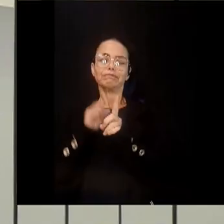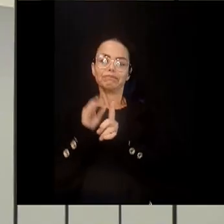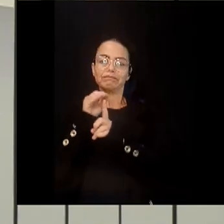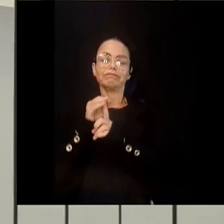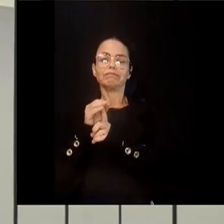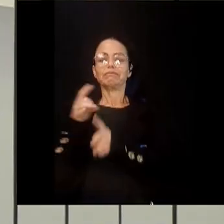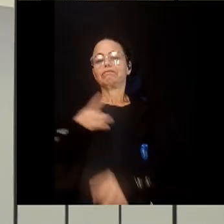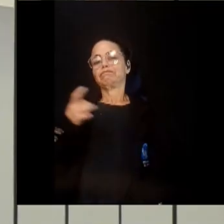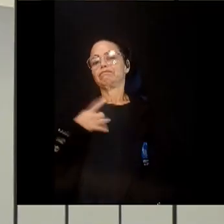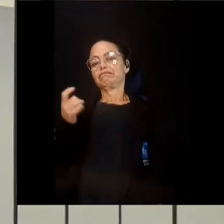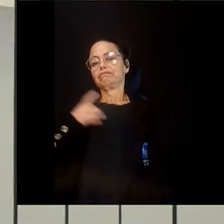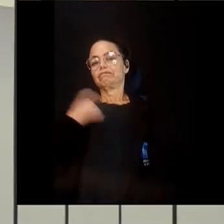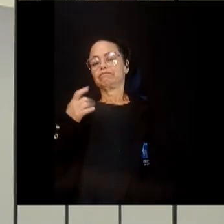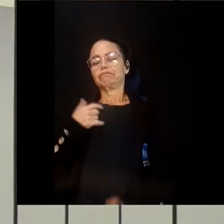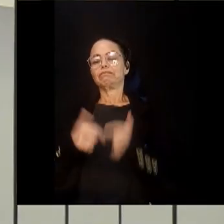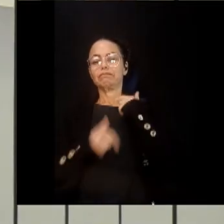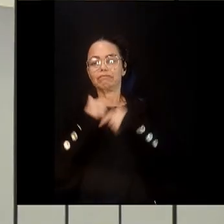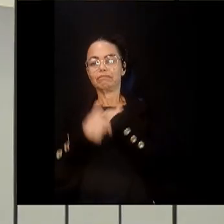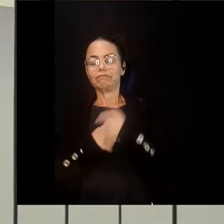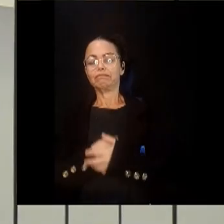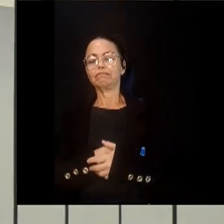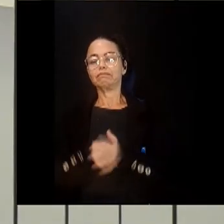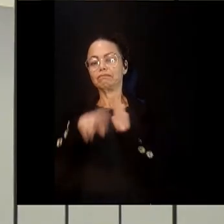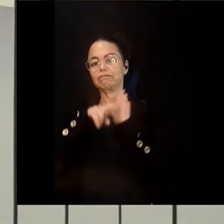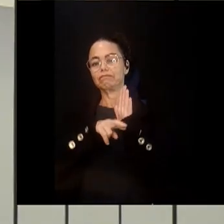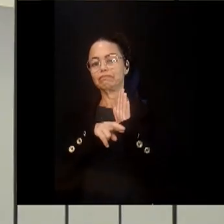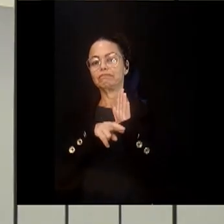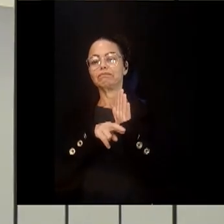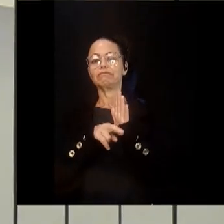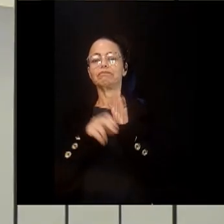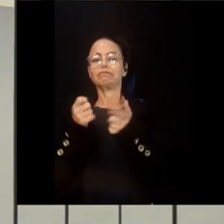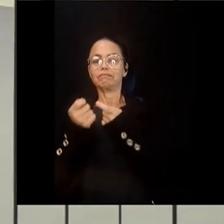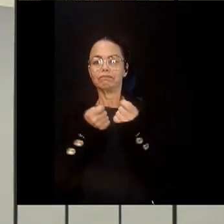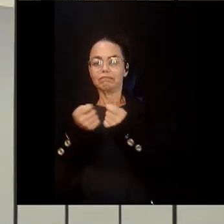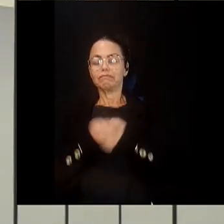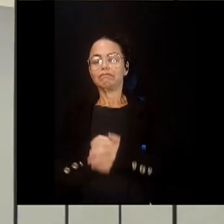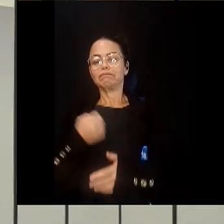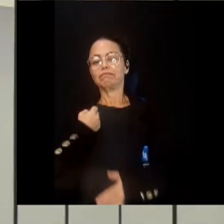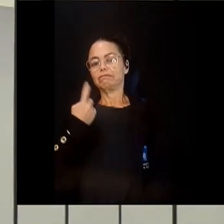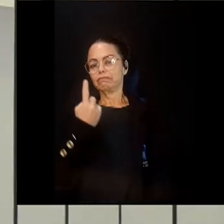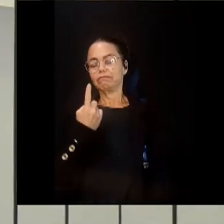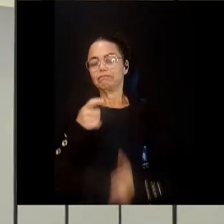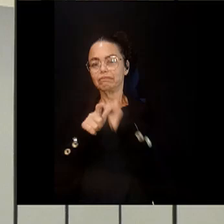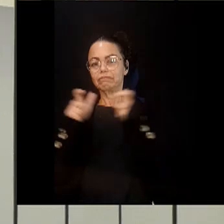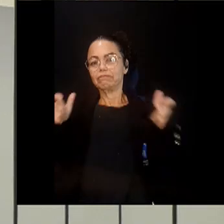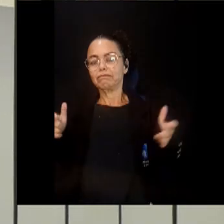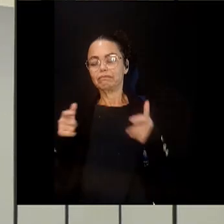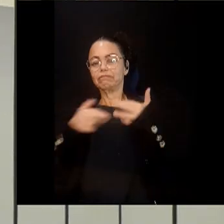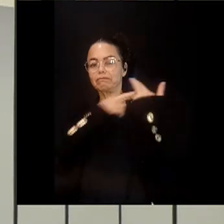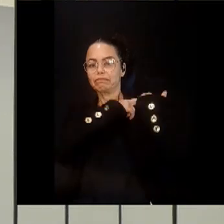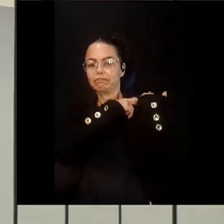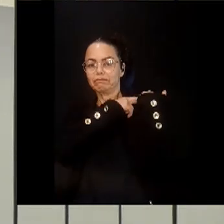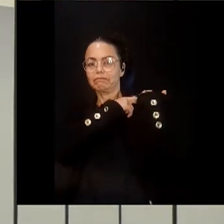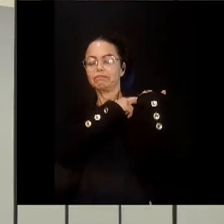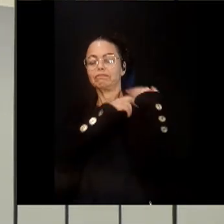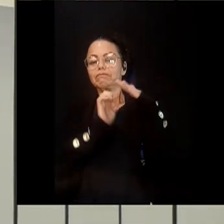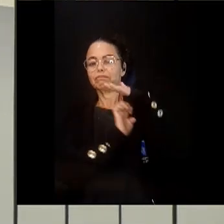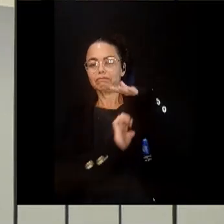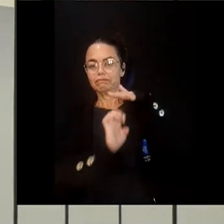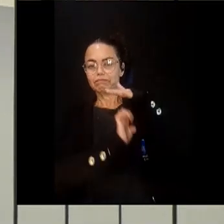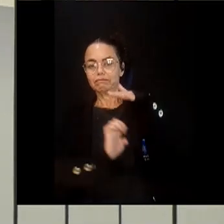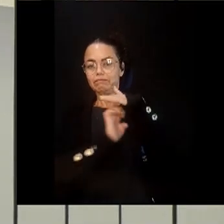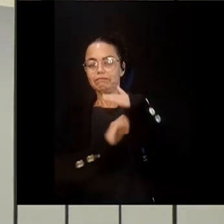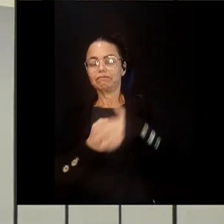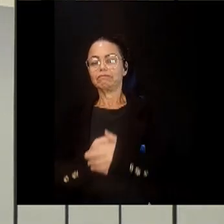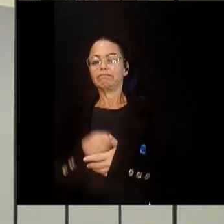no emprego. A norma regulamentadora número 1, que amplia a responsabilidade das empresas sobre os